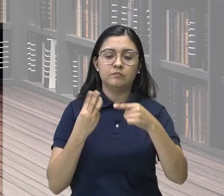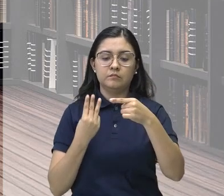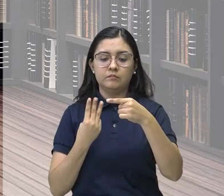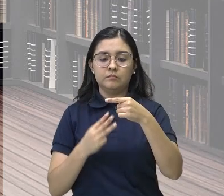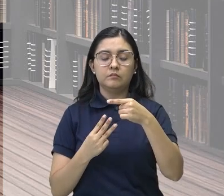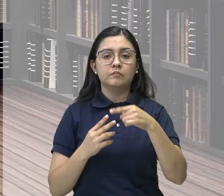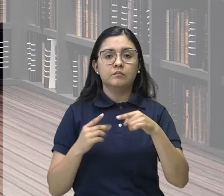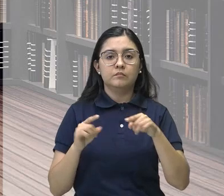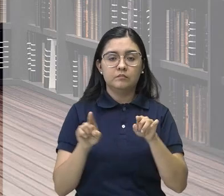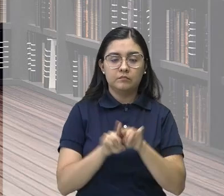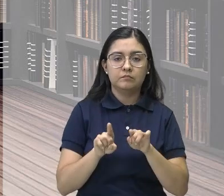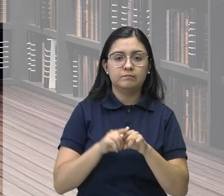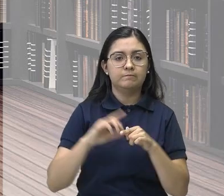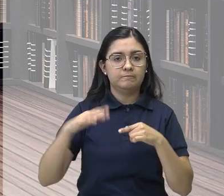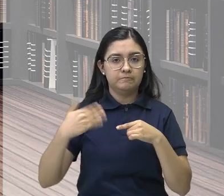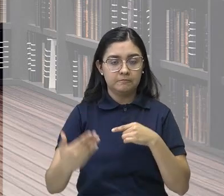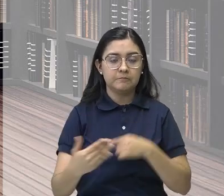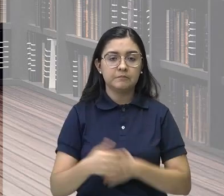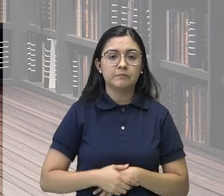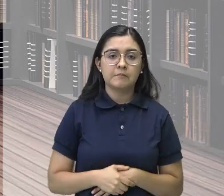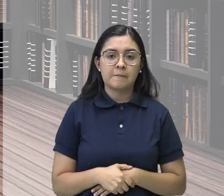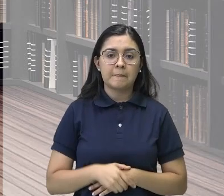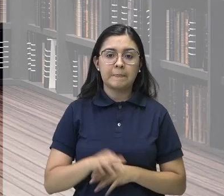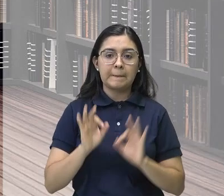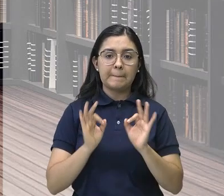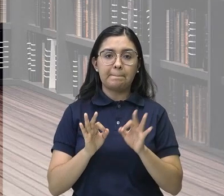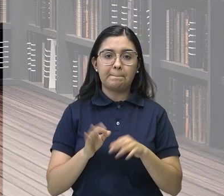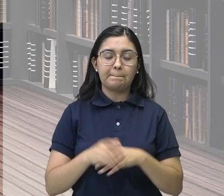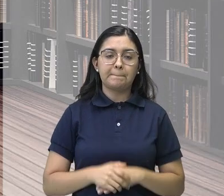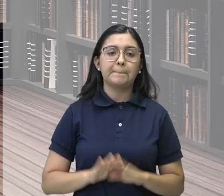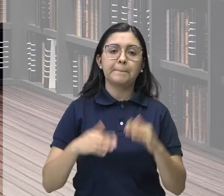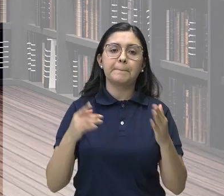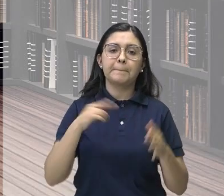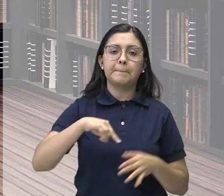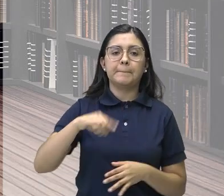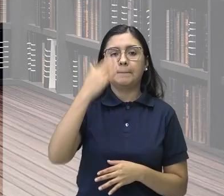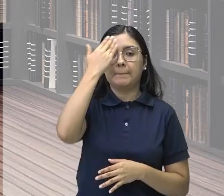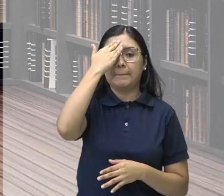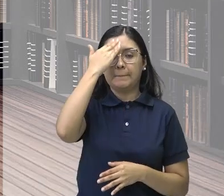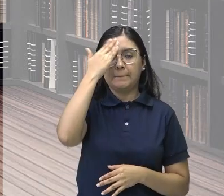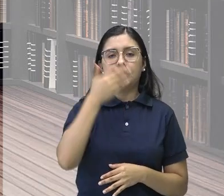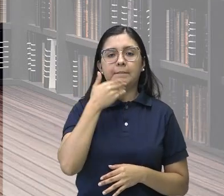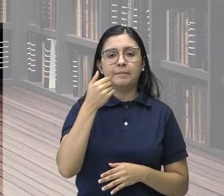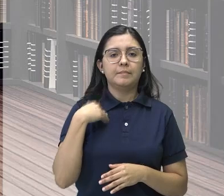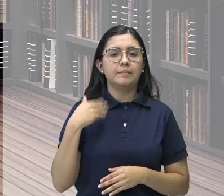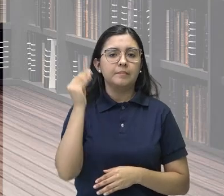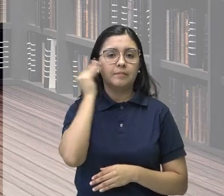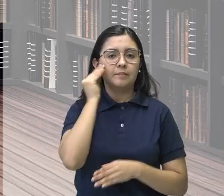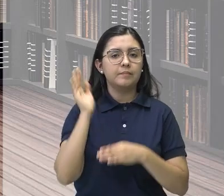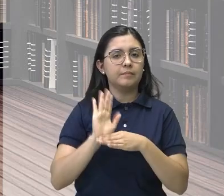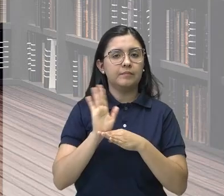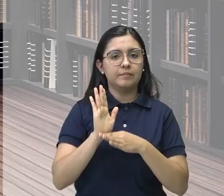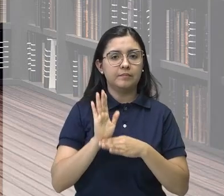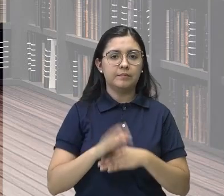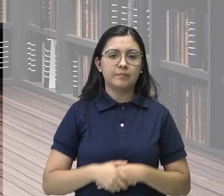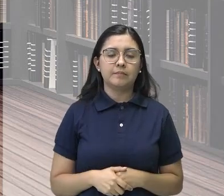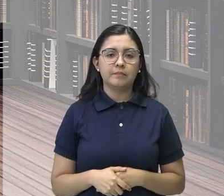3 fatorial. E assim por diante. Tudo bem? Para você entender melhor, vamos a mais um vídeo de explicação.